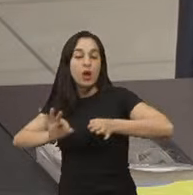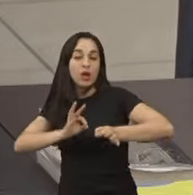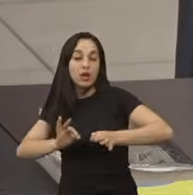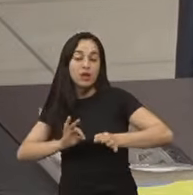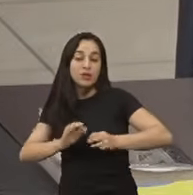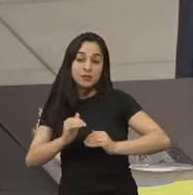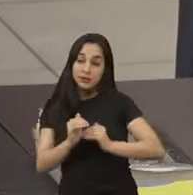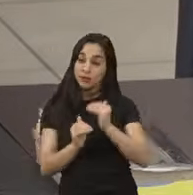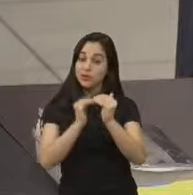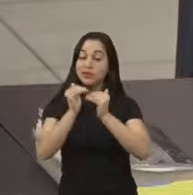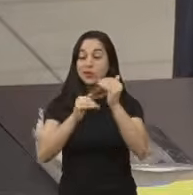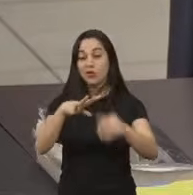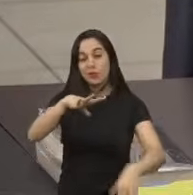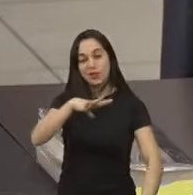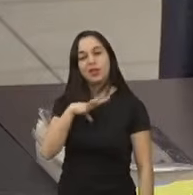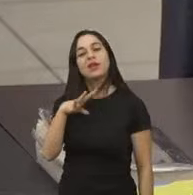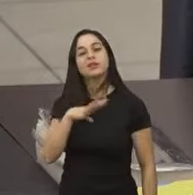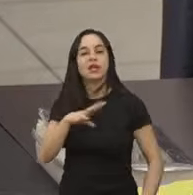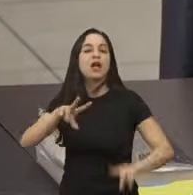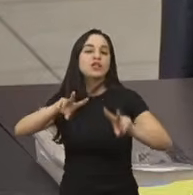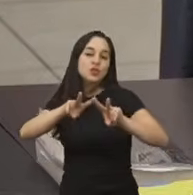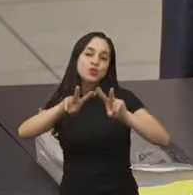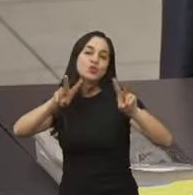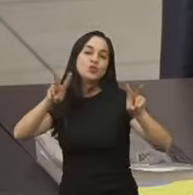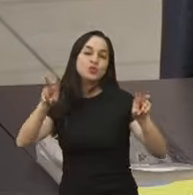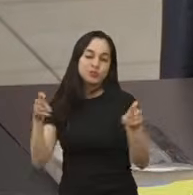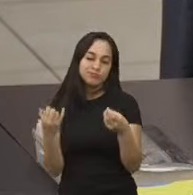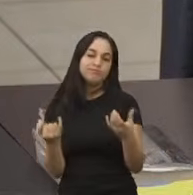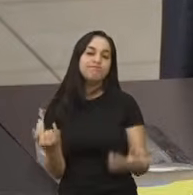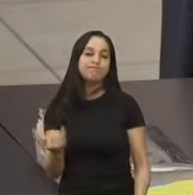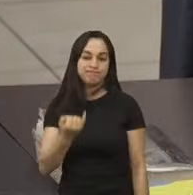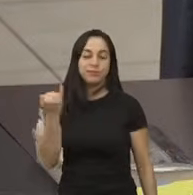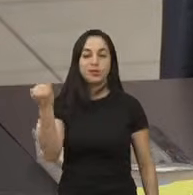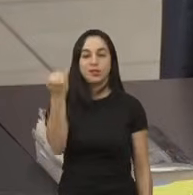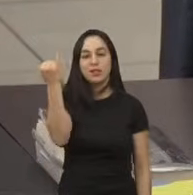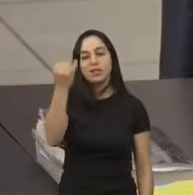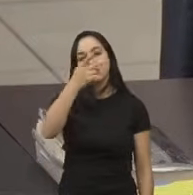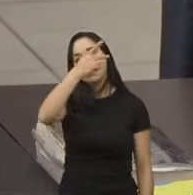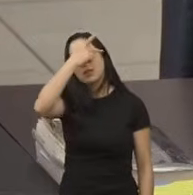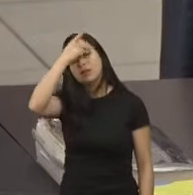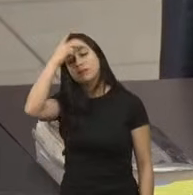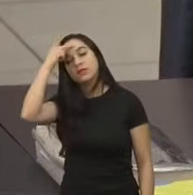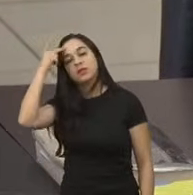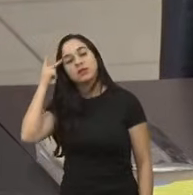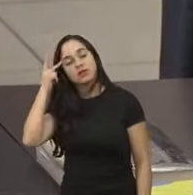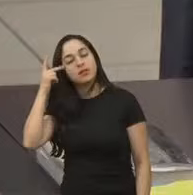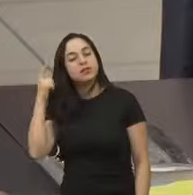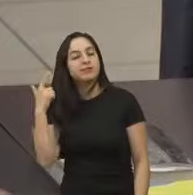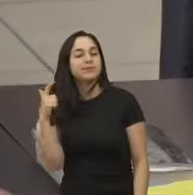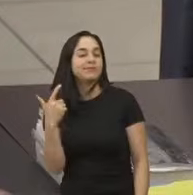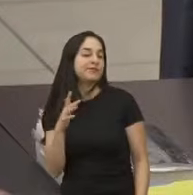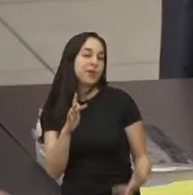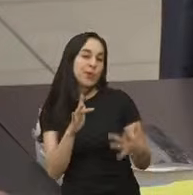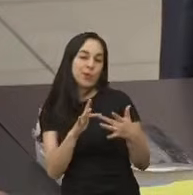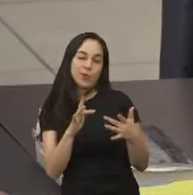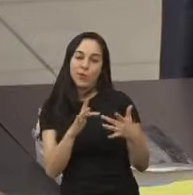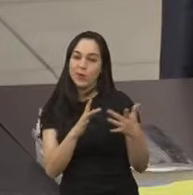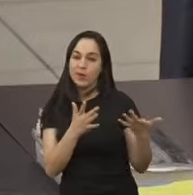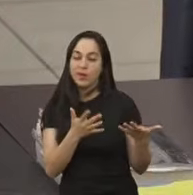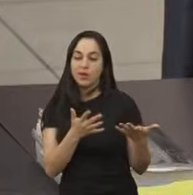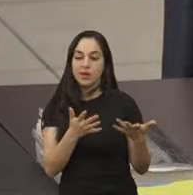crescimento e desenvolvimento da cidade. É um tema relevante, que poucas pessoas têm afinidade e